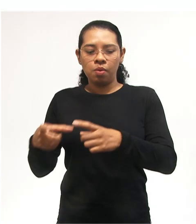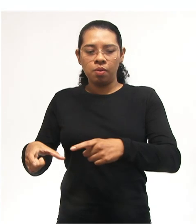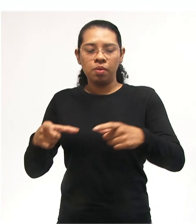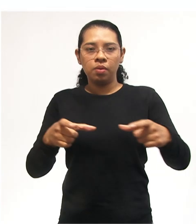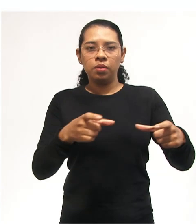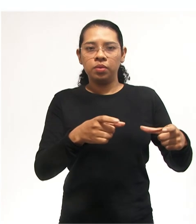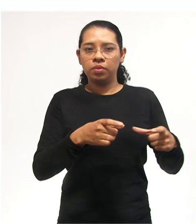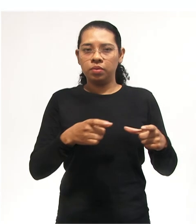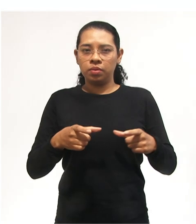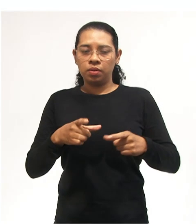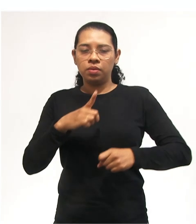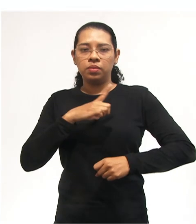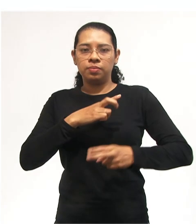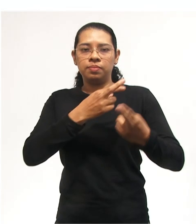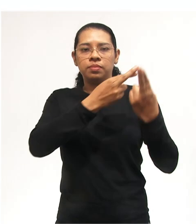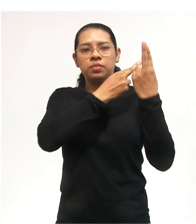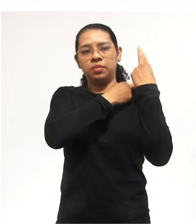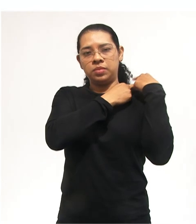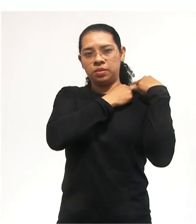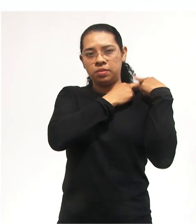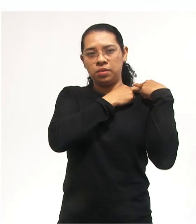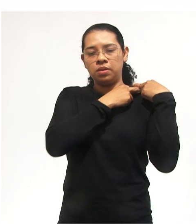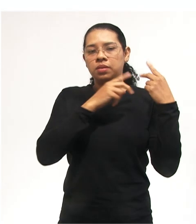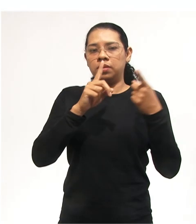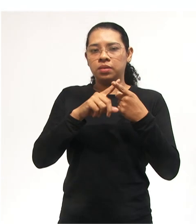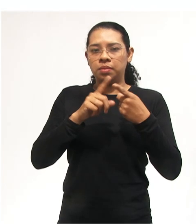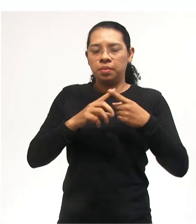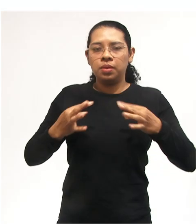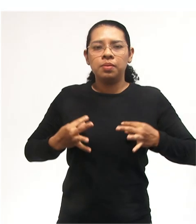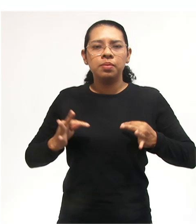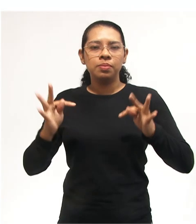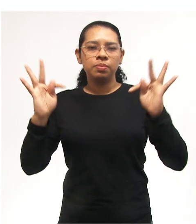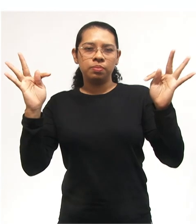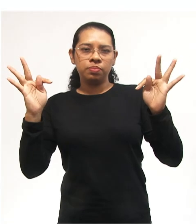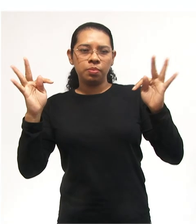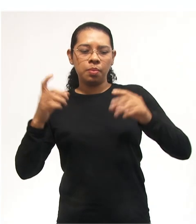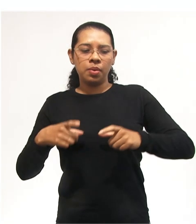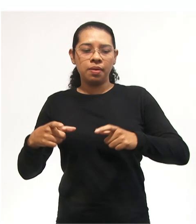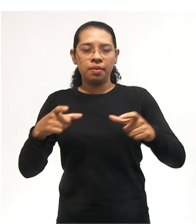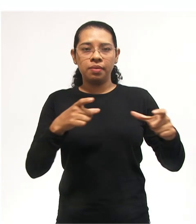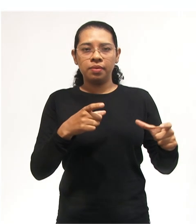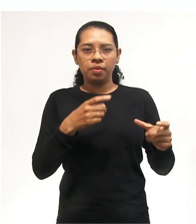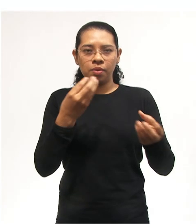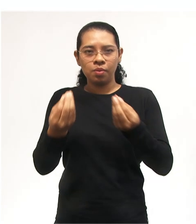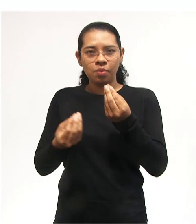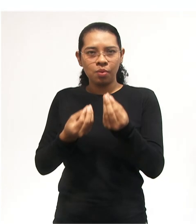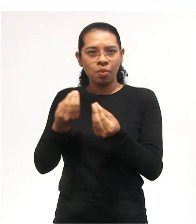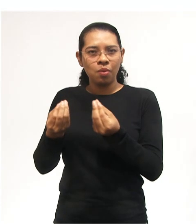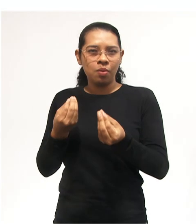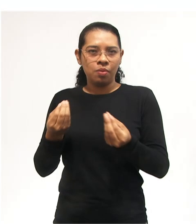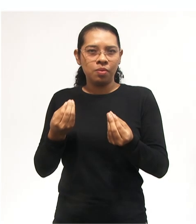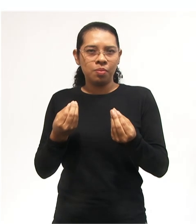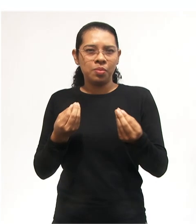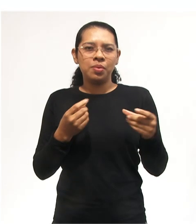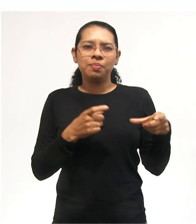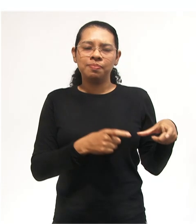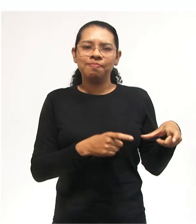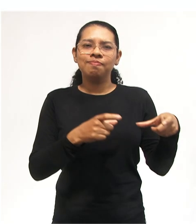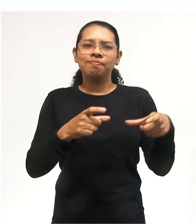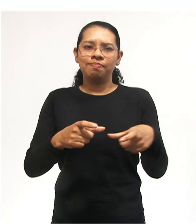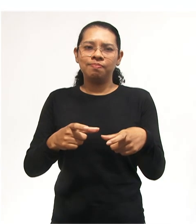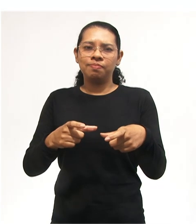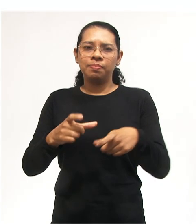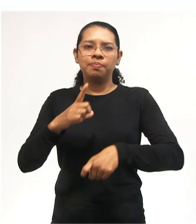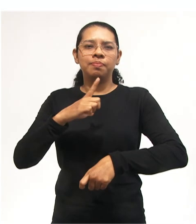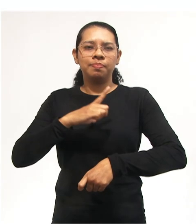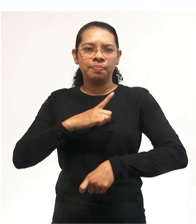as incubadoras, os parques tecnológicos, né? E como que esses ambientes de inovação eles se relacionam com as